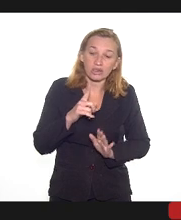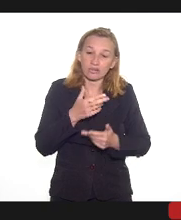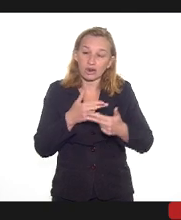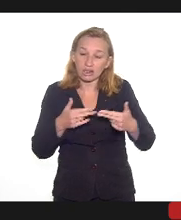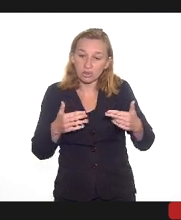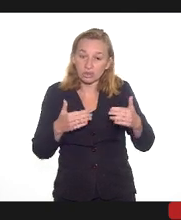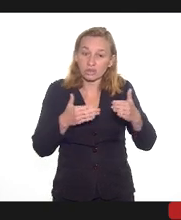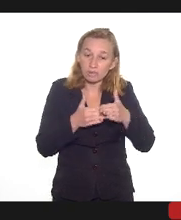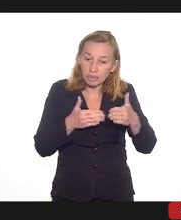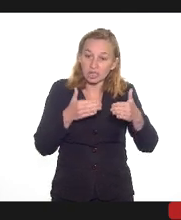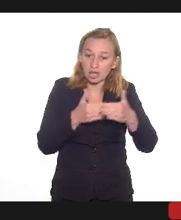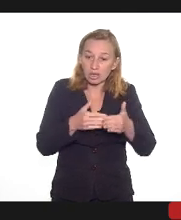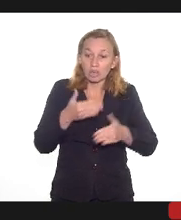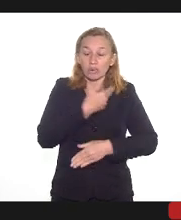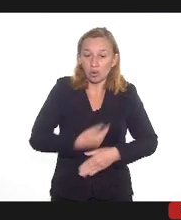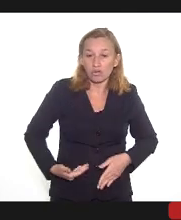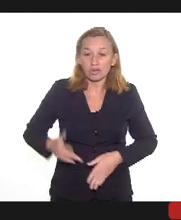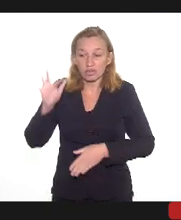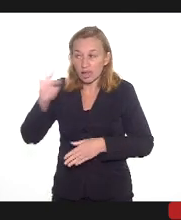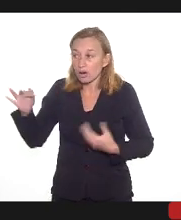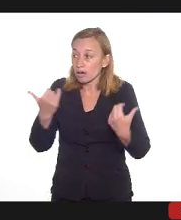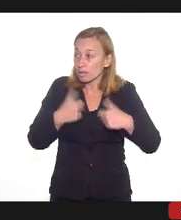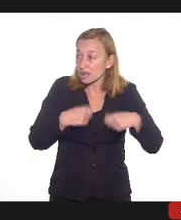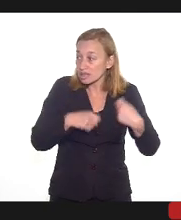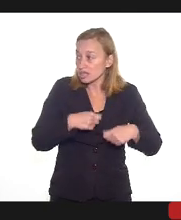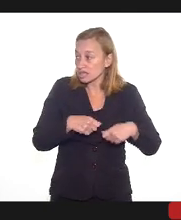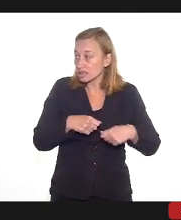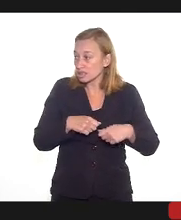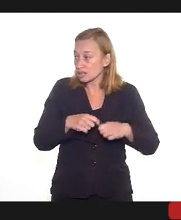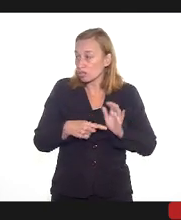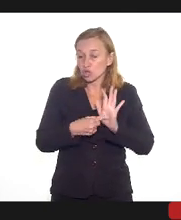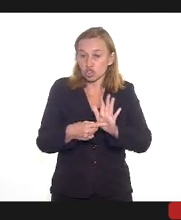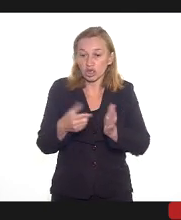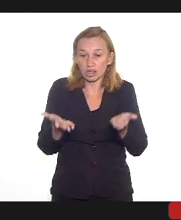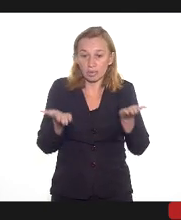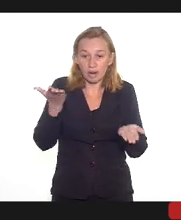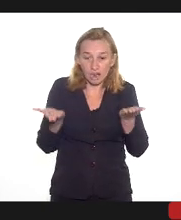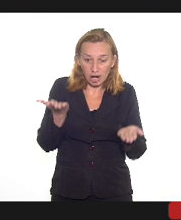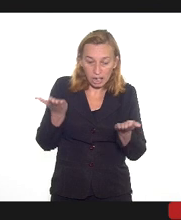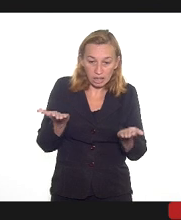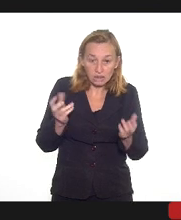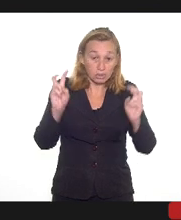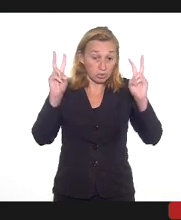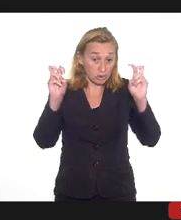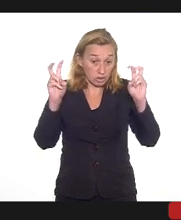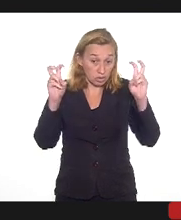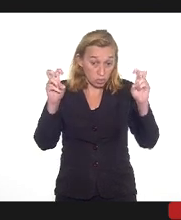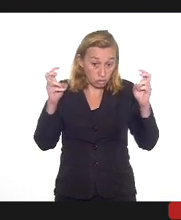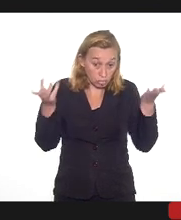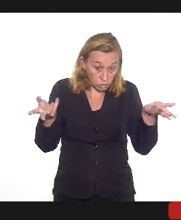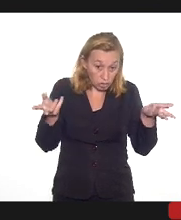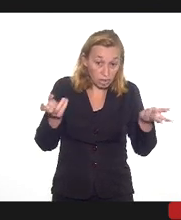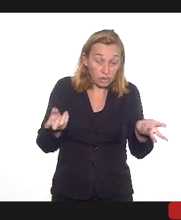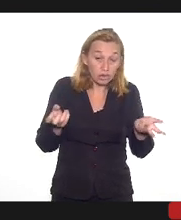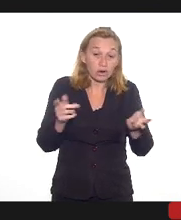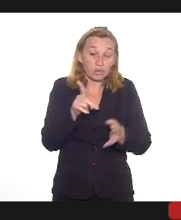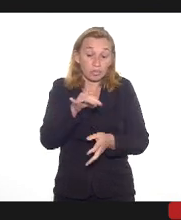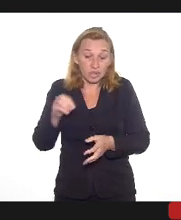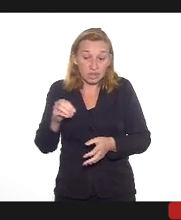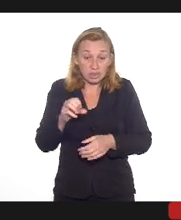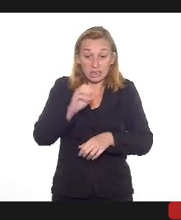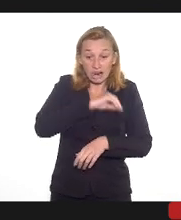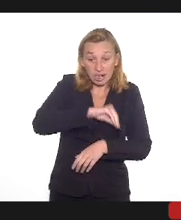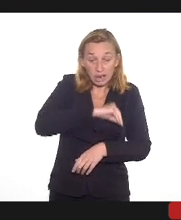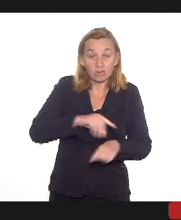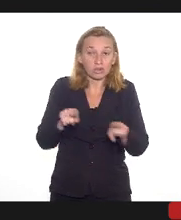pelo governo federal, eles precisam também ser colocados na balança frente às questões constitucionais, que no que se refere ao piso salarial, e no